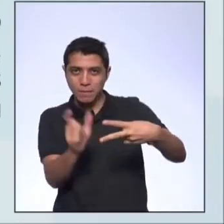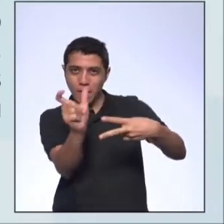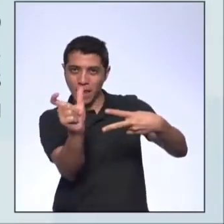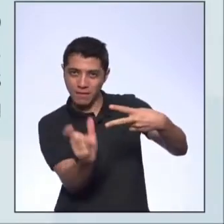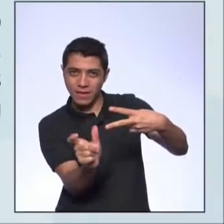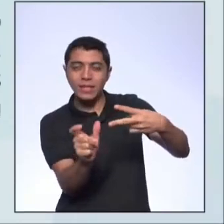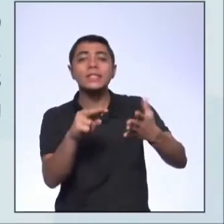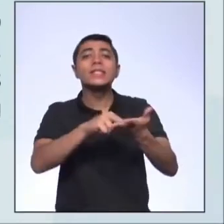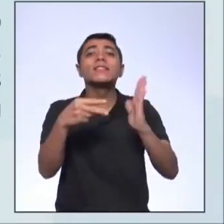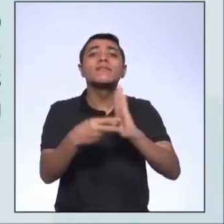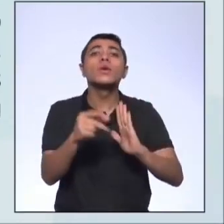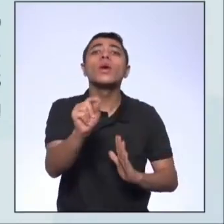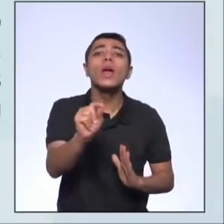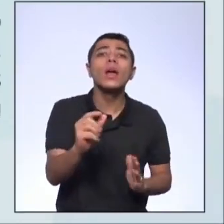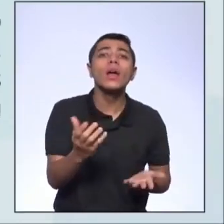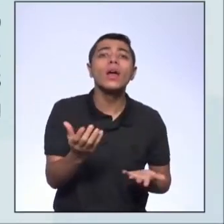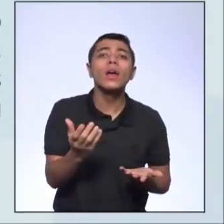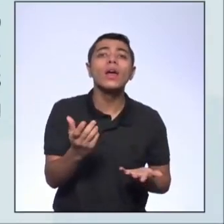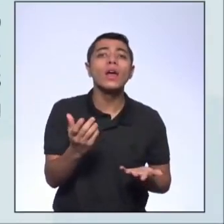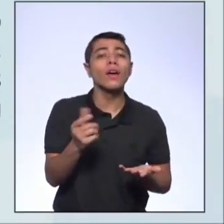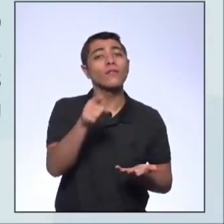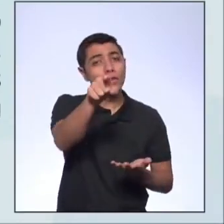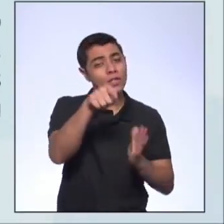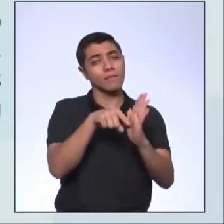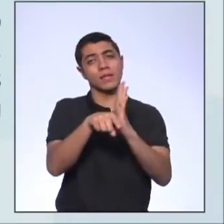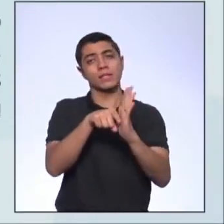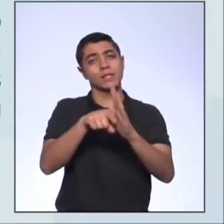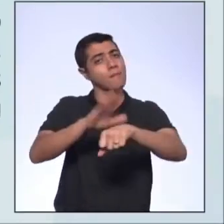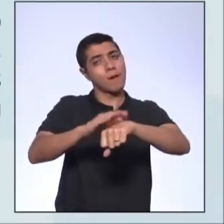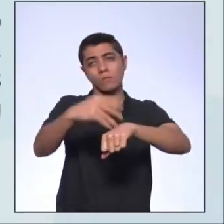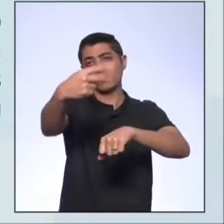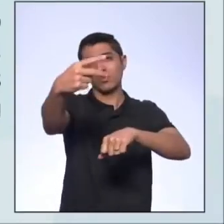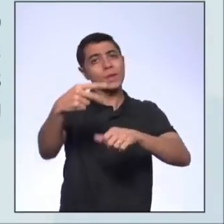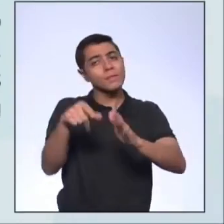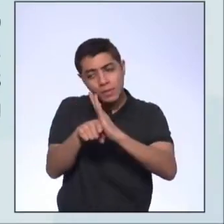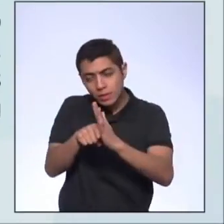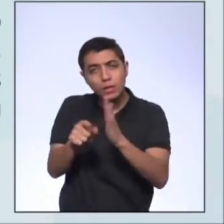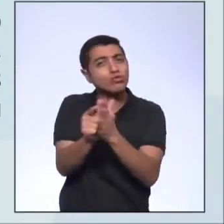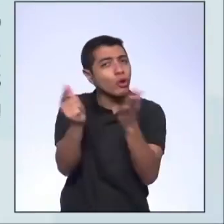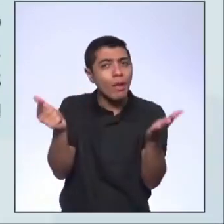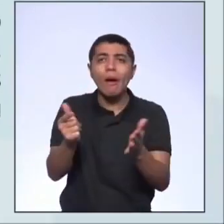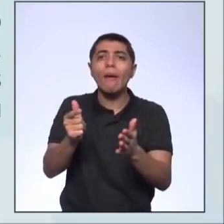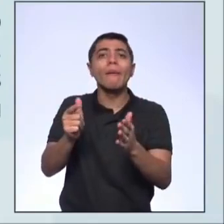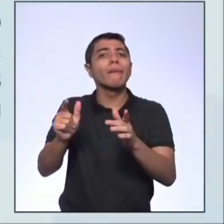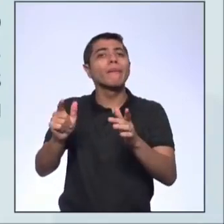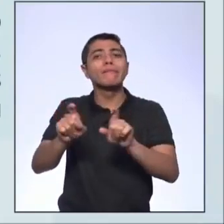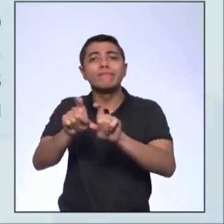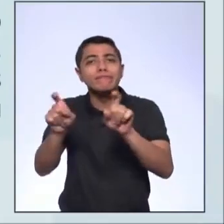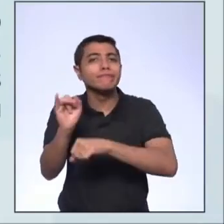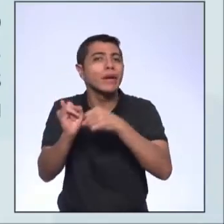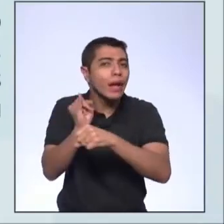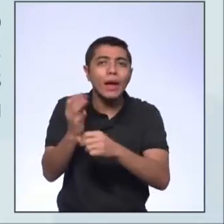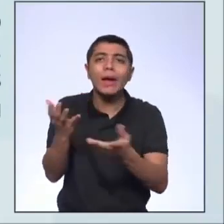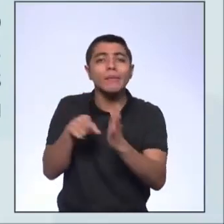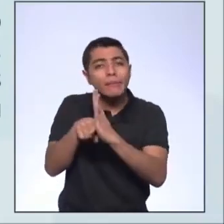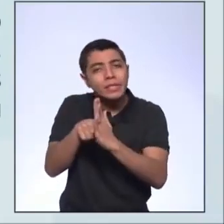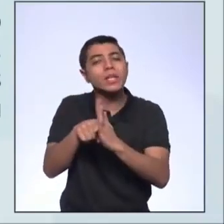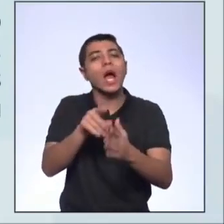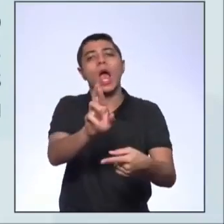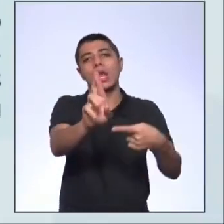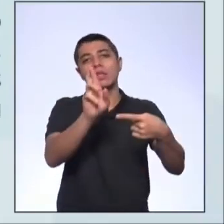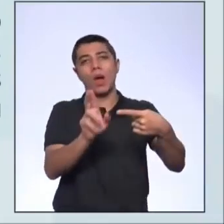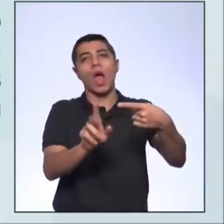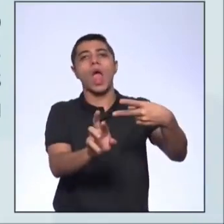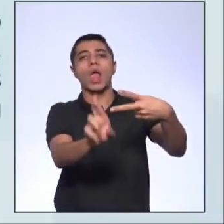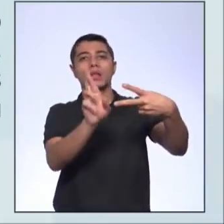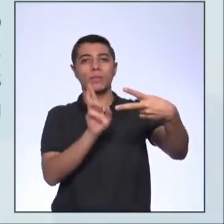revistas e anotem aí no caderno de vocês, tá? O que significa cada uma dessas linguagens, como elas ocorrem, o que são essas